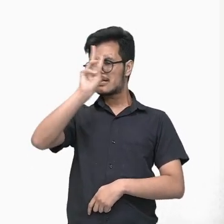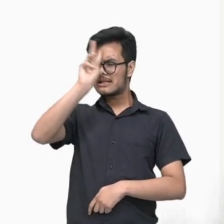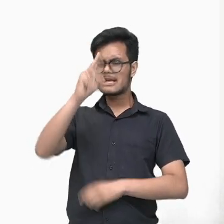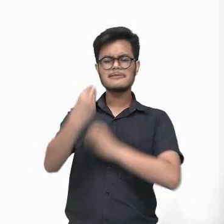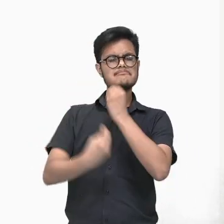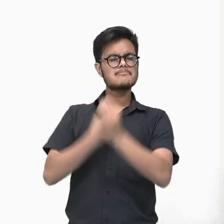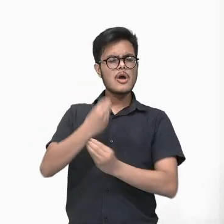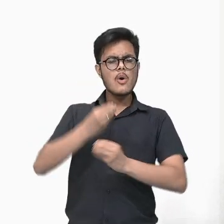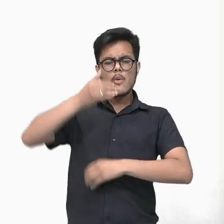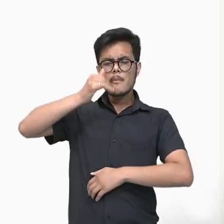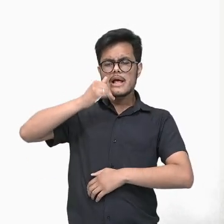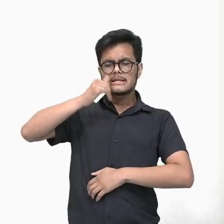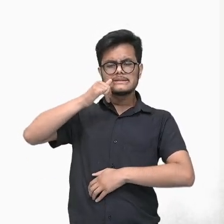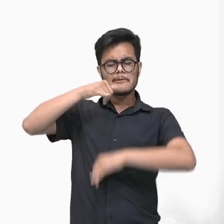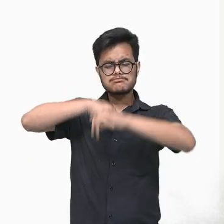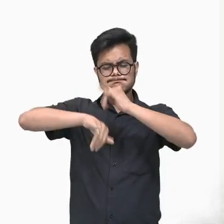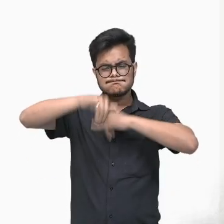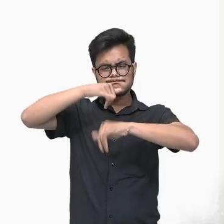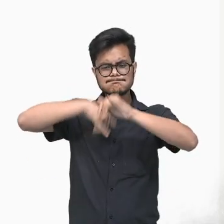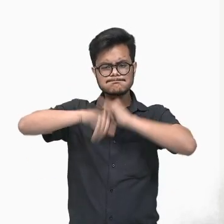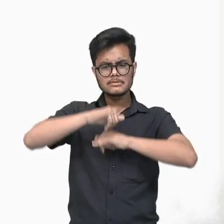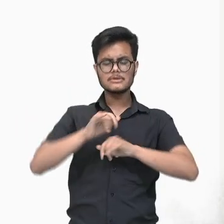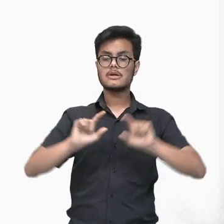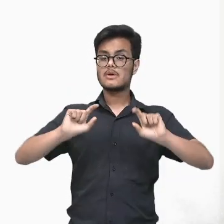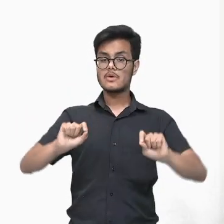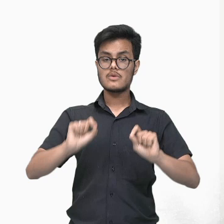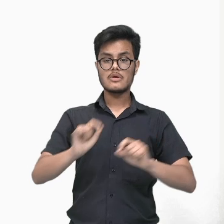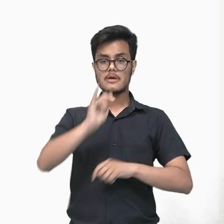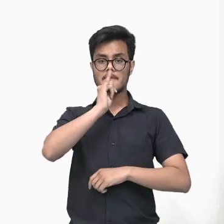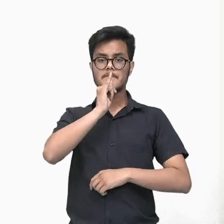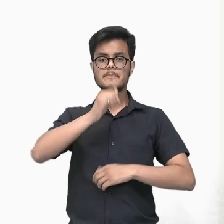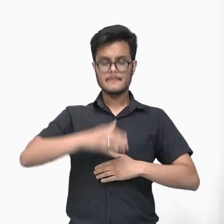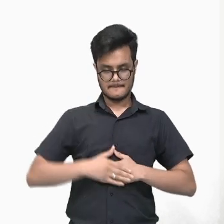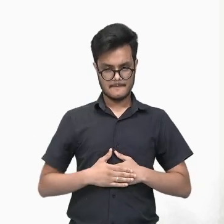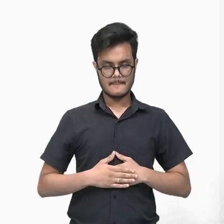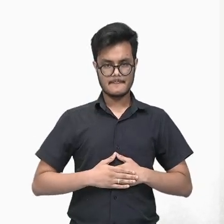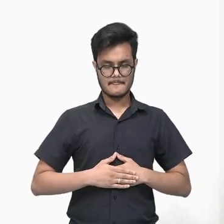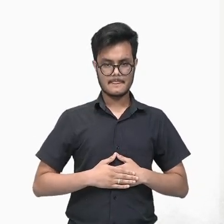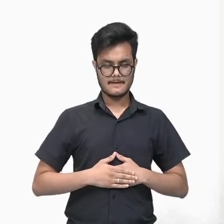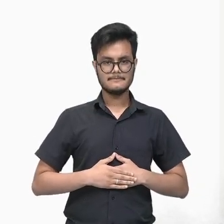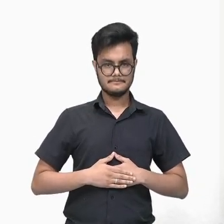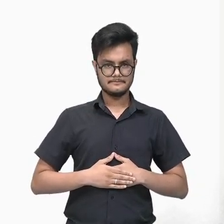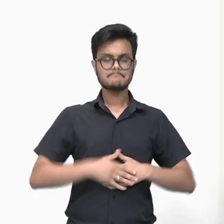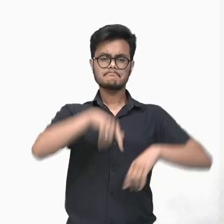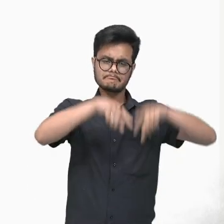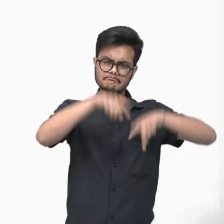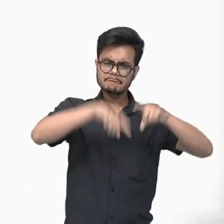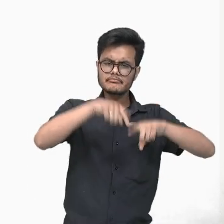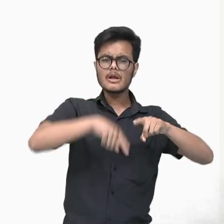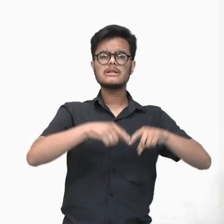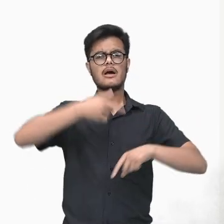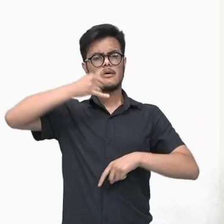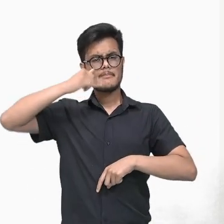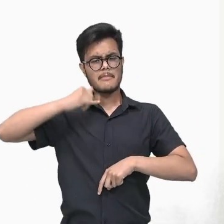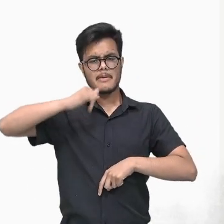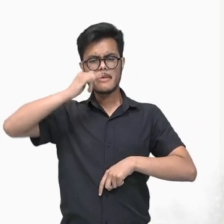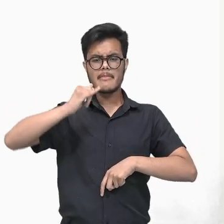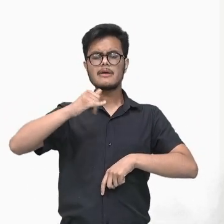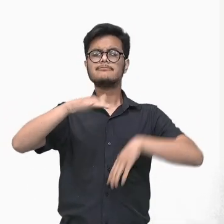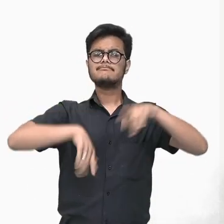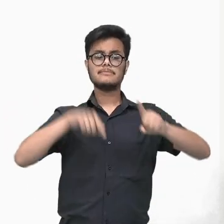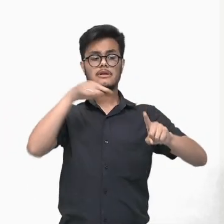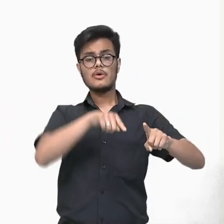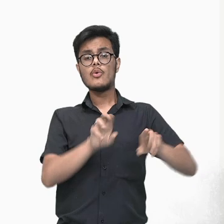a eletrização nada mais é do que eletrizar um determinado corpo, que significa